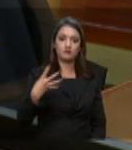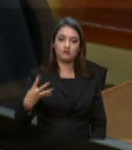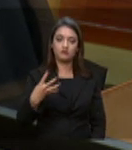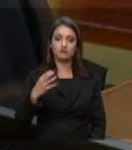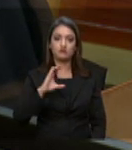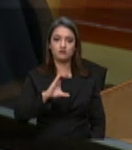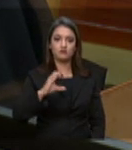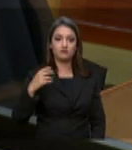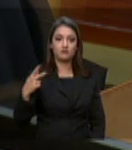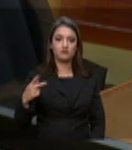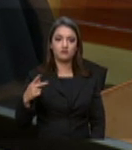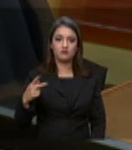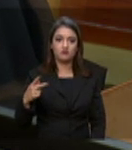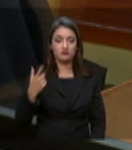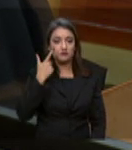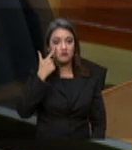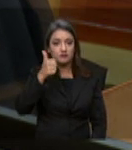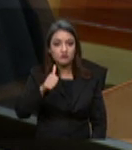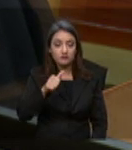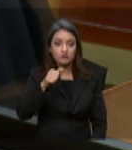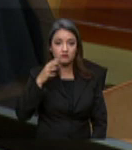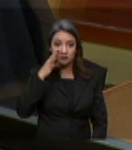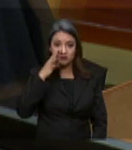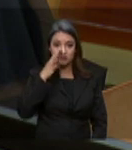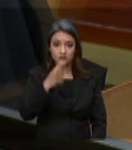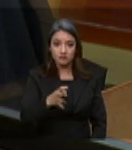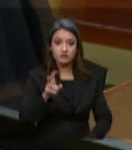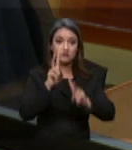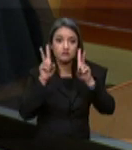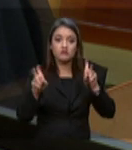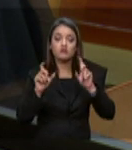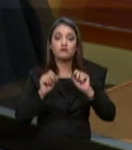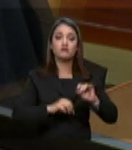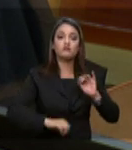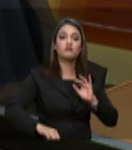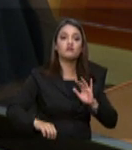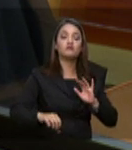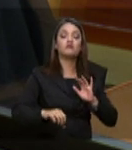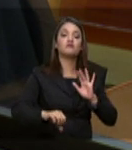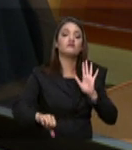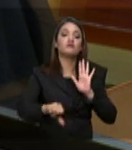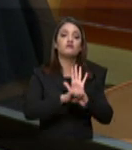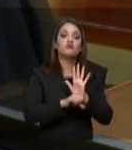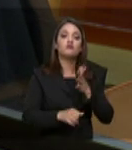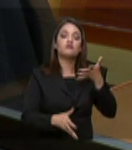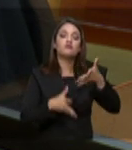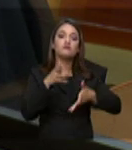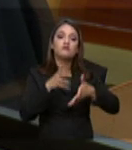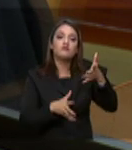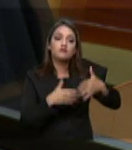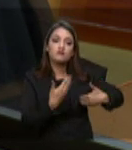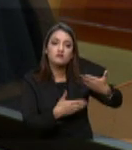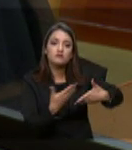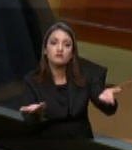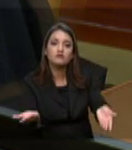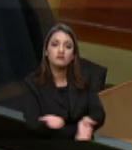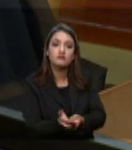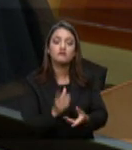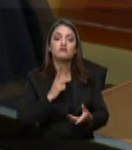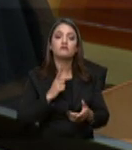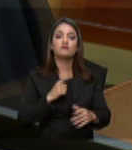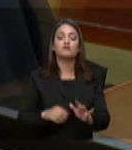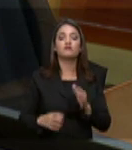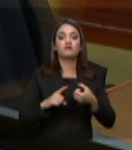do Código Penal análise acusação em relação à apontada prática do delito de coação no curso do processo tal delito encontra-se